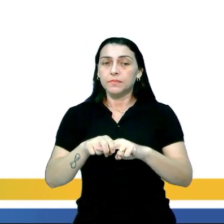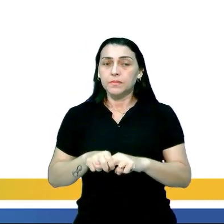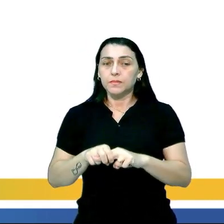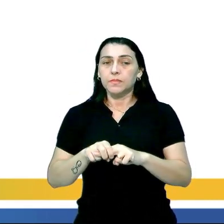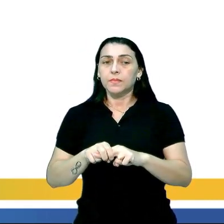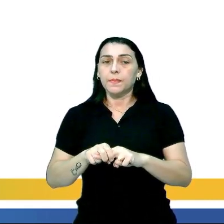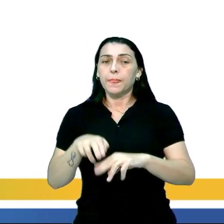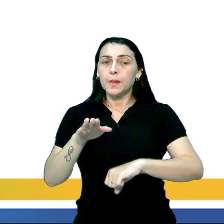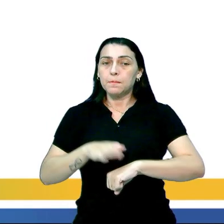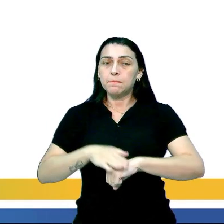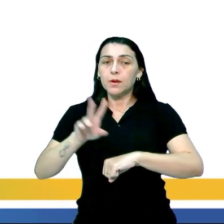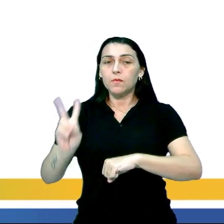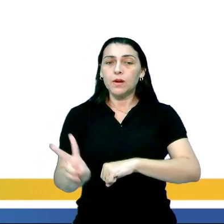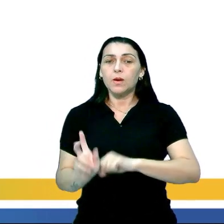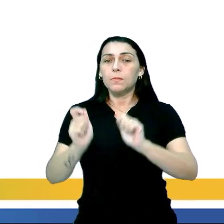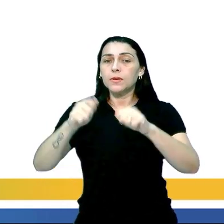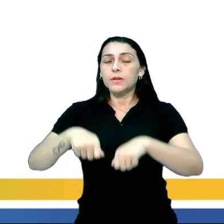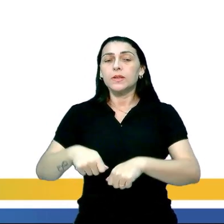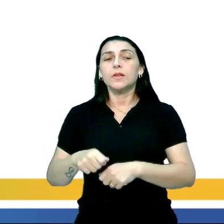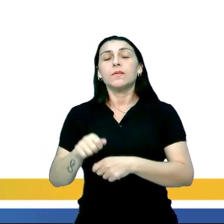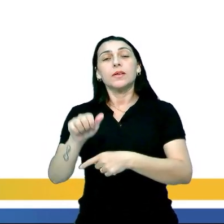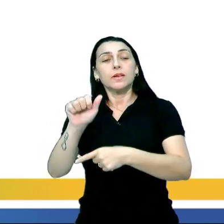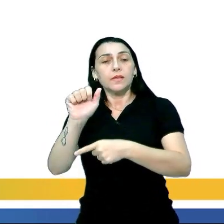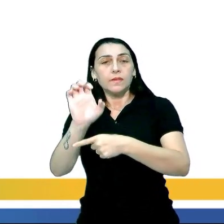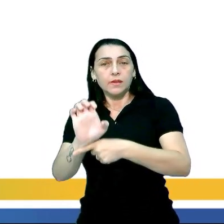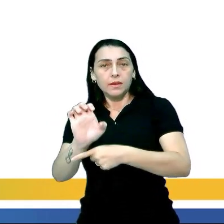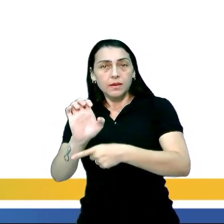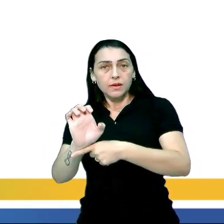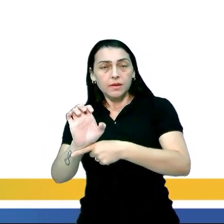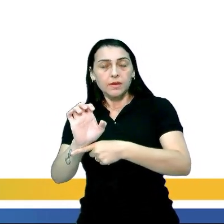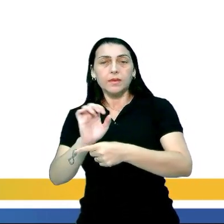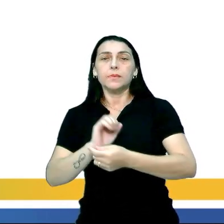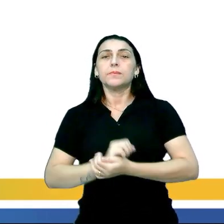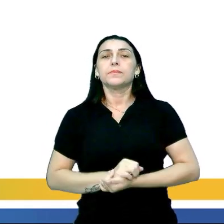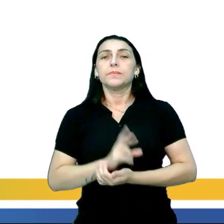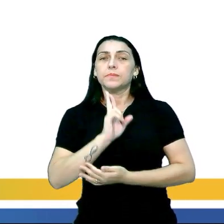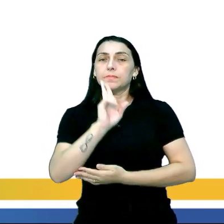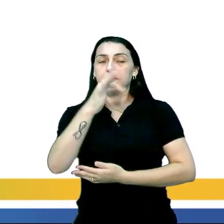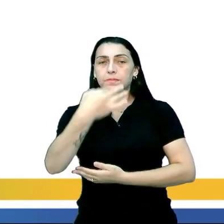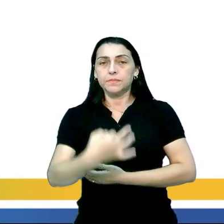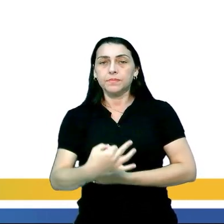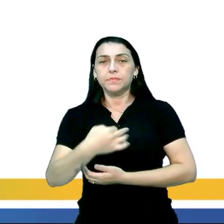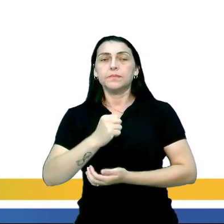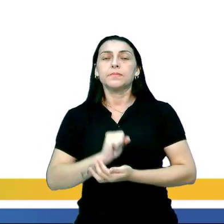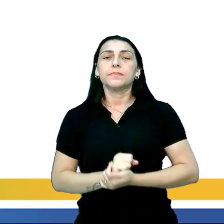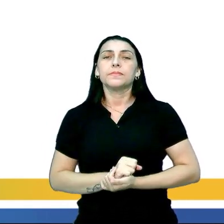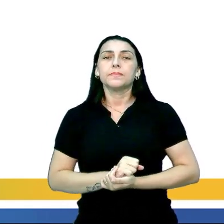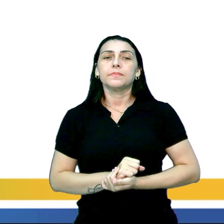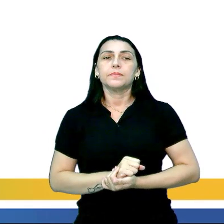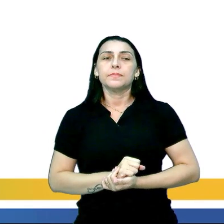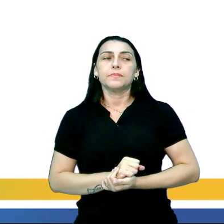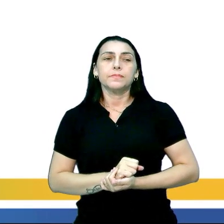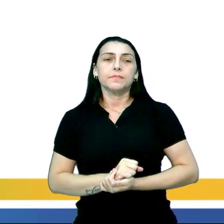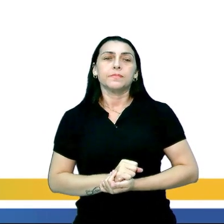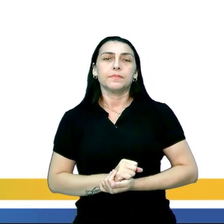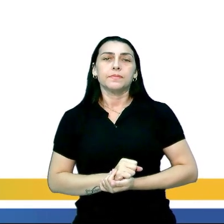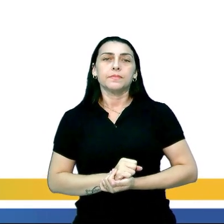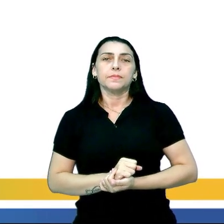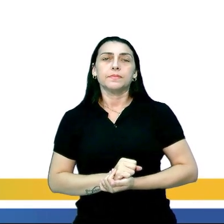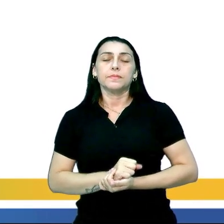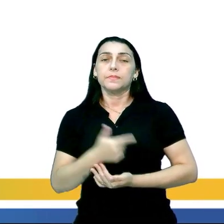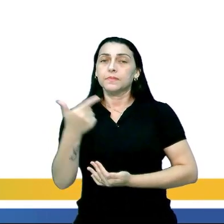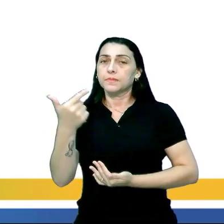Portanto, a alternativa correta é a alternativa E, tá bom? Vamos